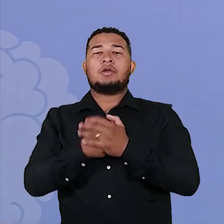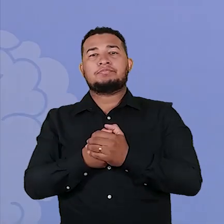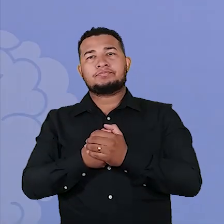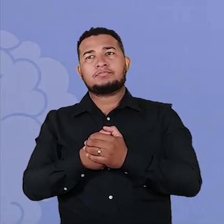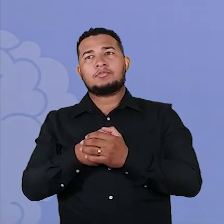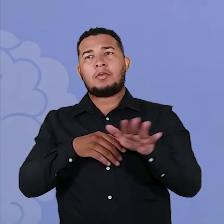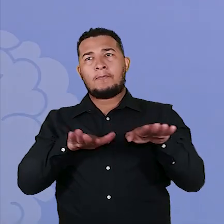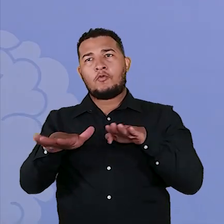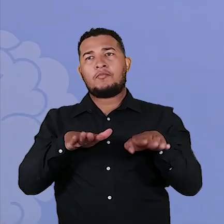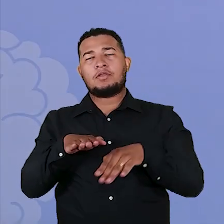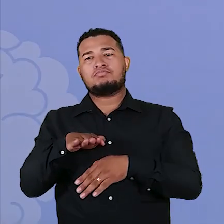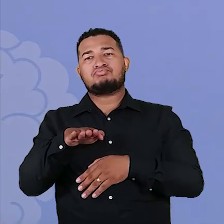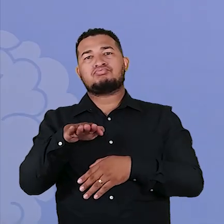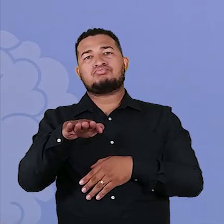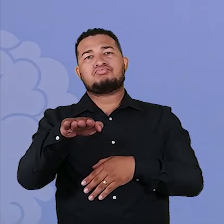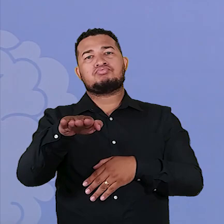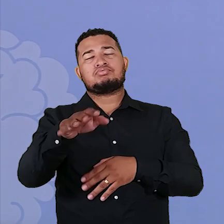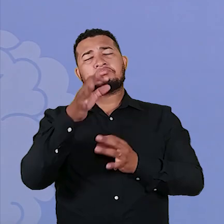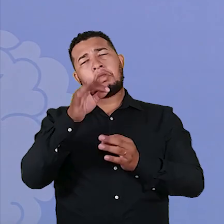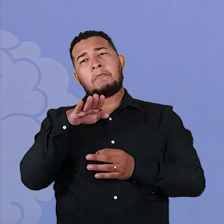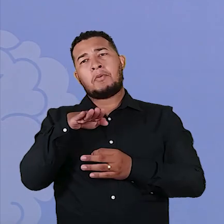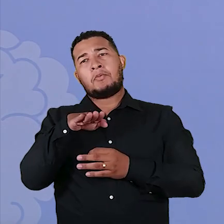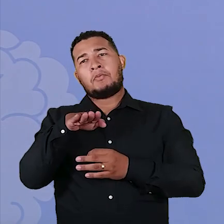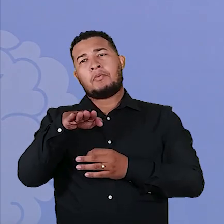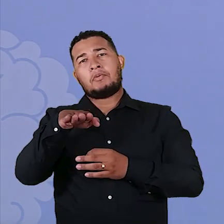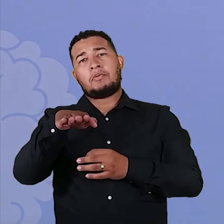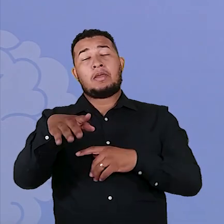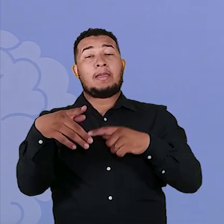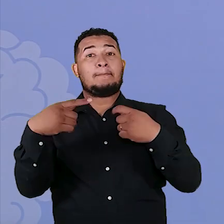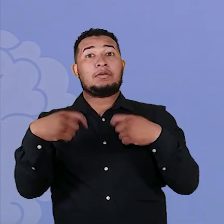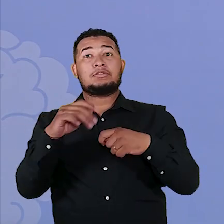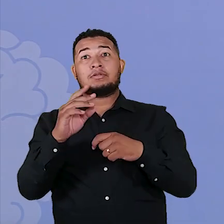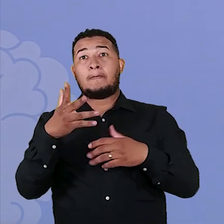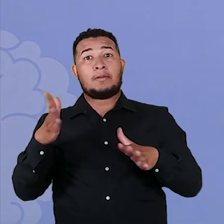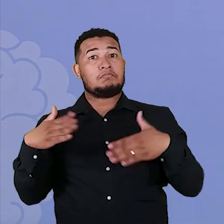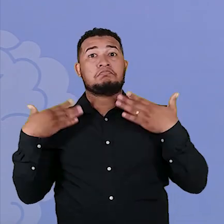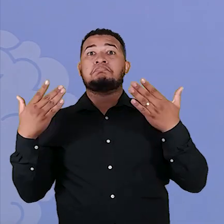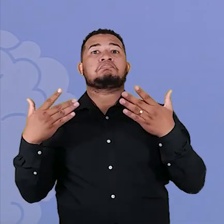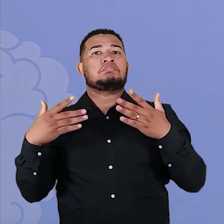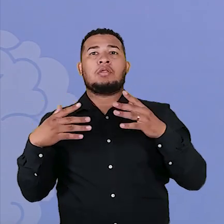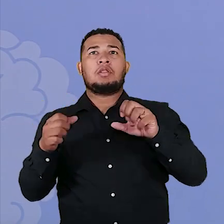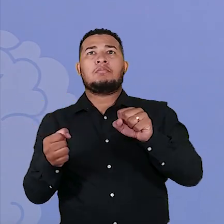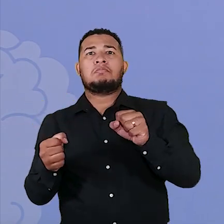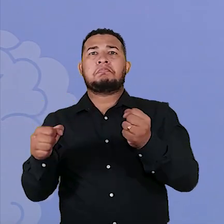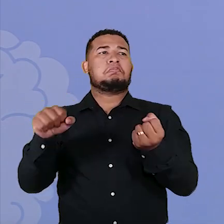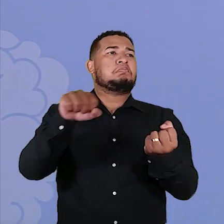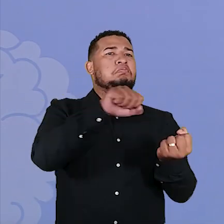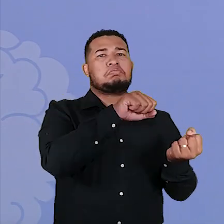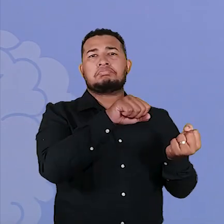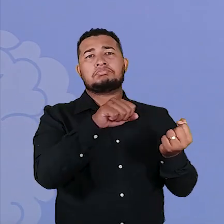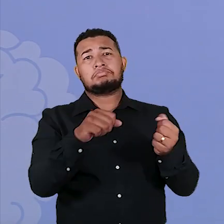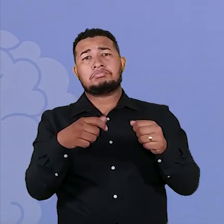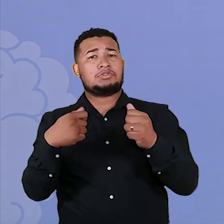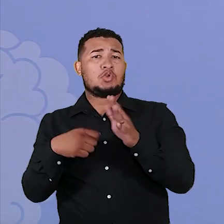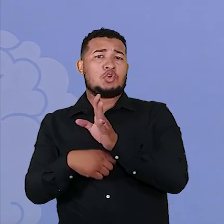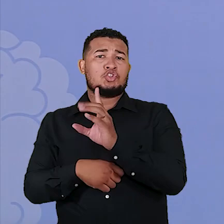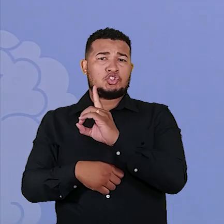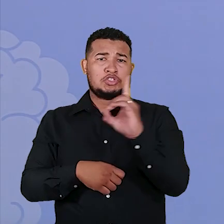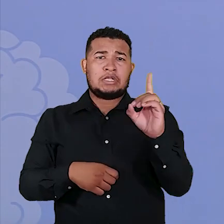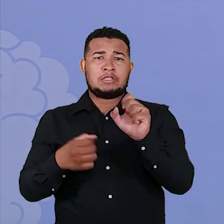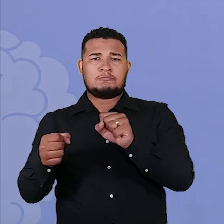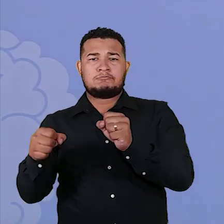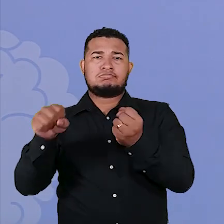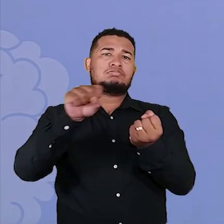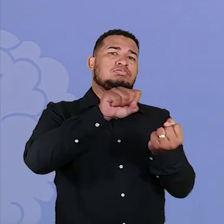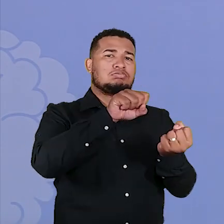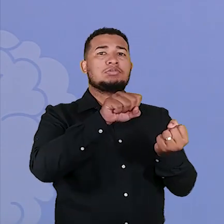você tá lá no carro ele tá em movimento retilíneo ali reto né do nada não tem uma no mundo